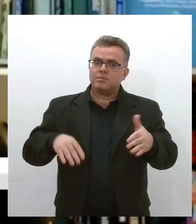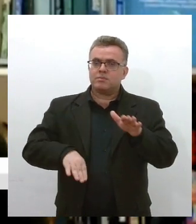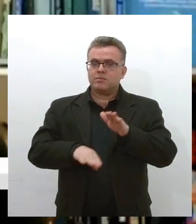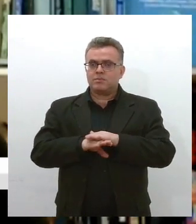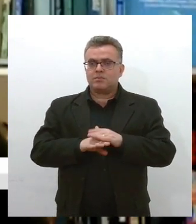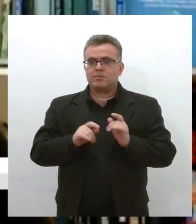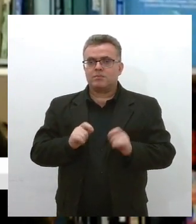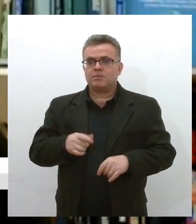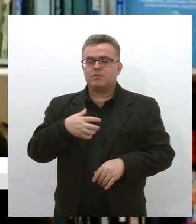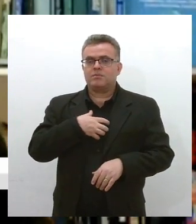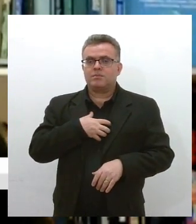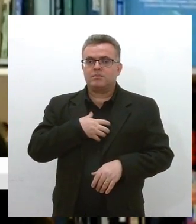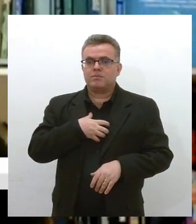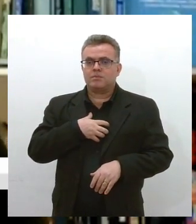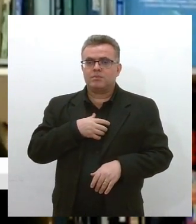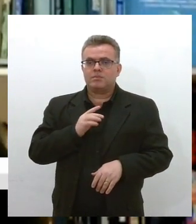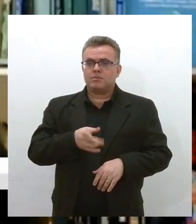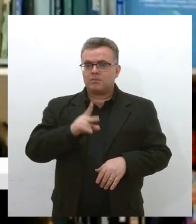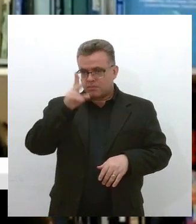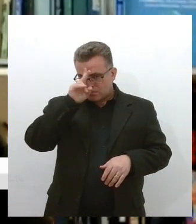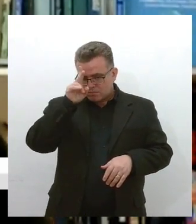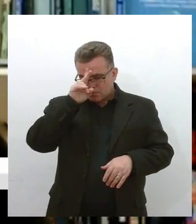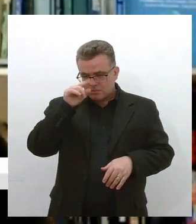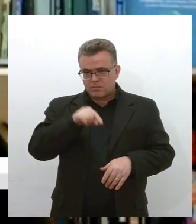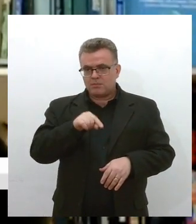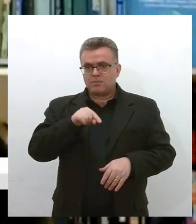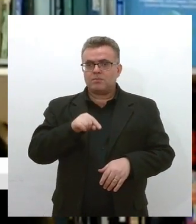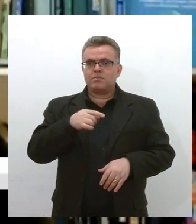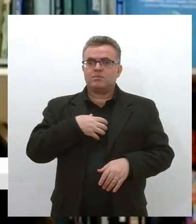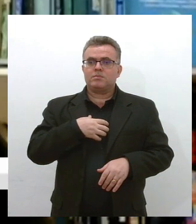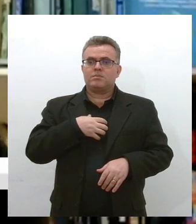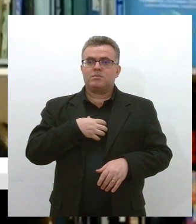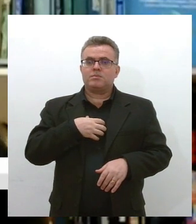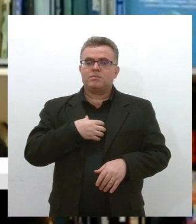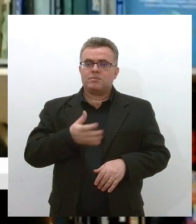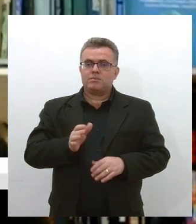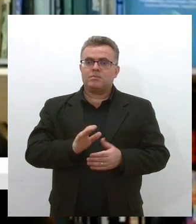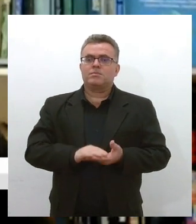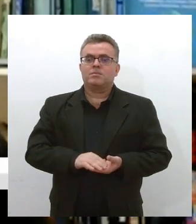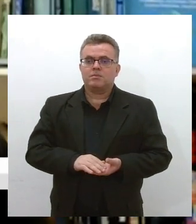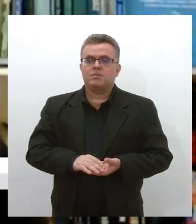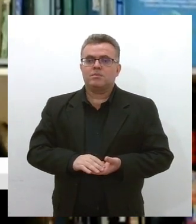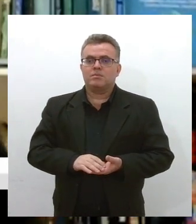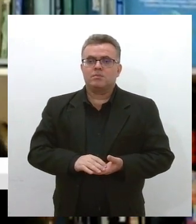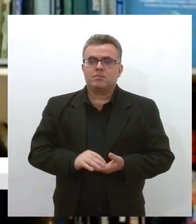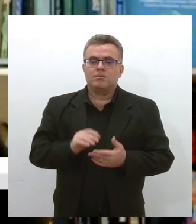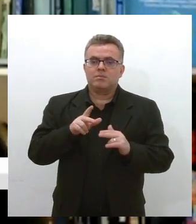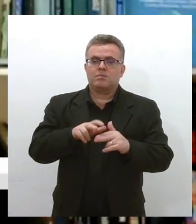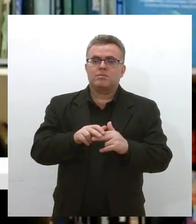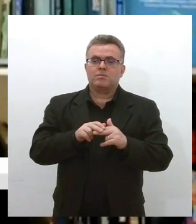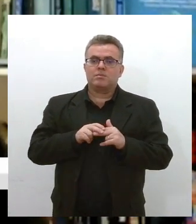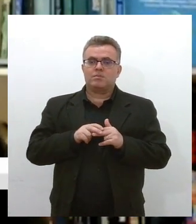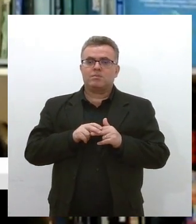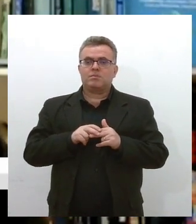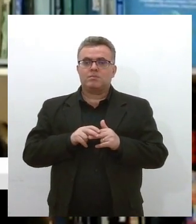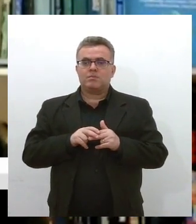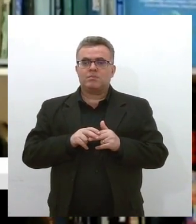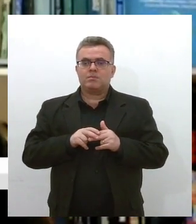você possa revisitar esses itens quando se sentir à vontade para fazer isso. Então, essa construção é